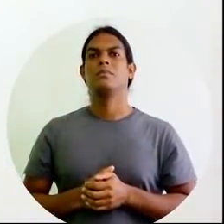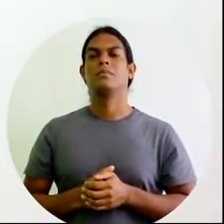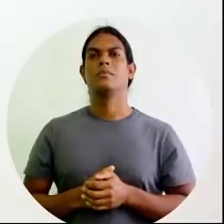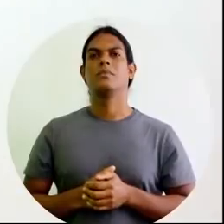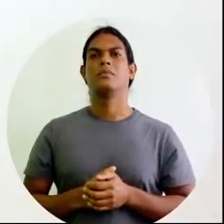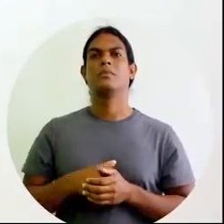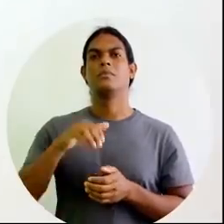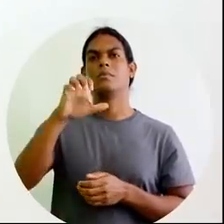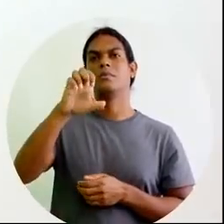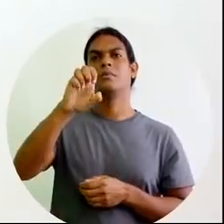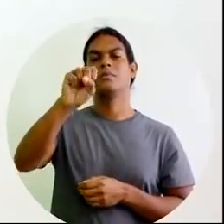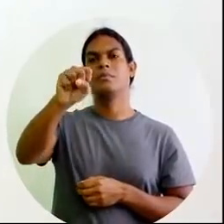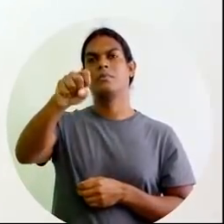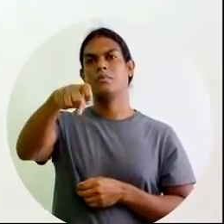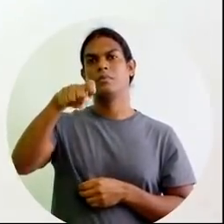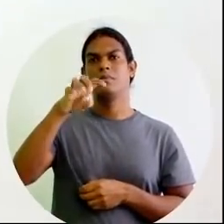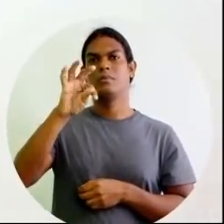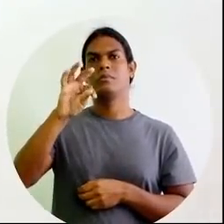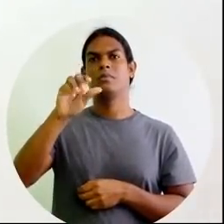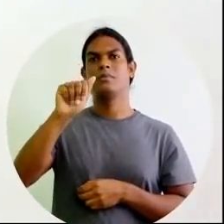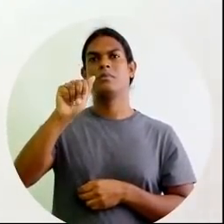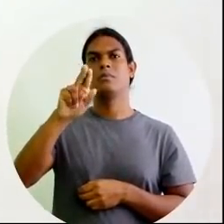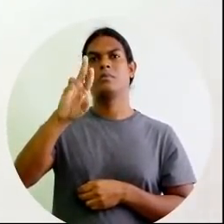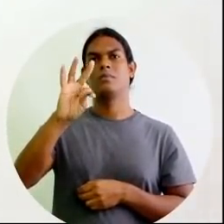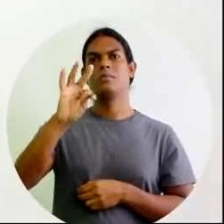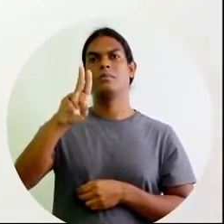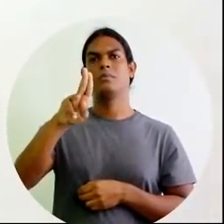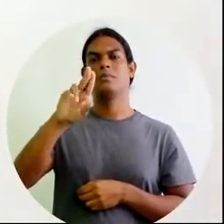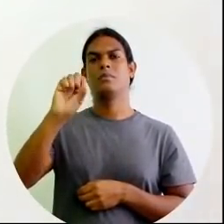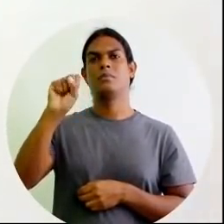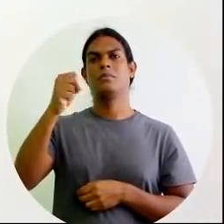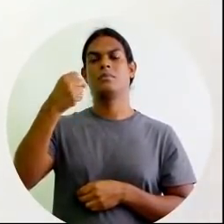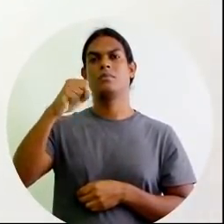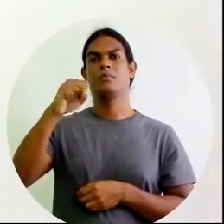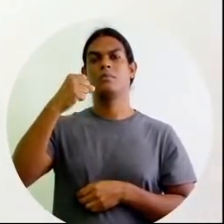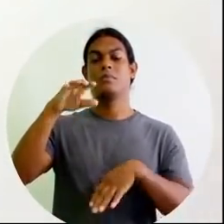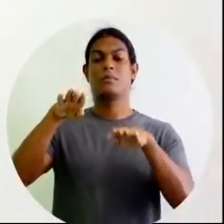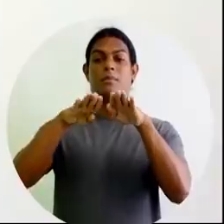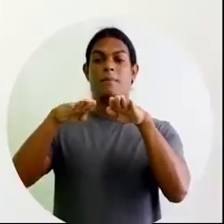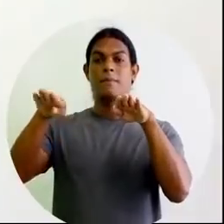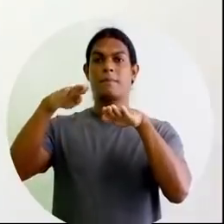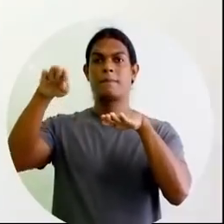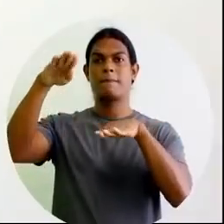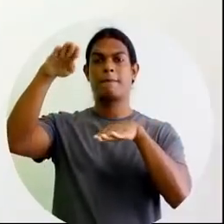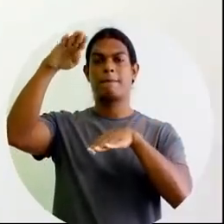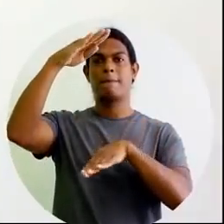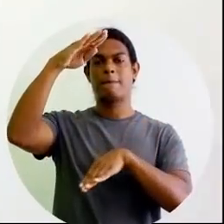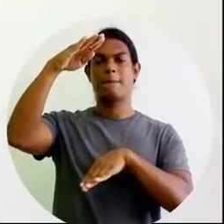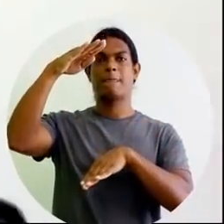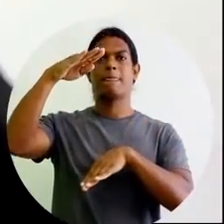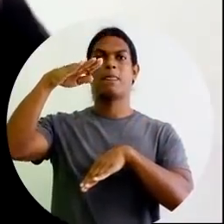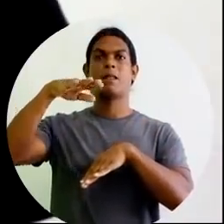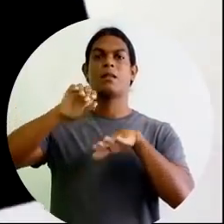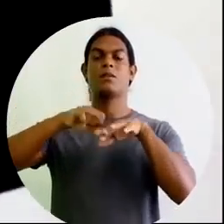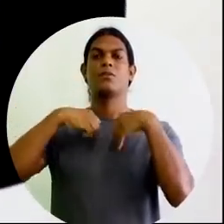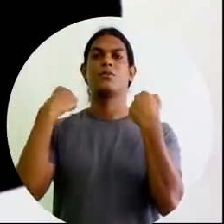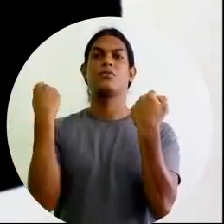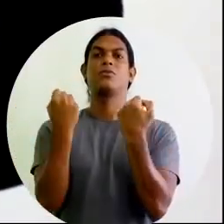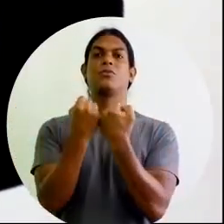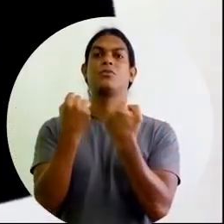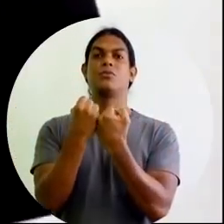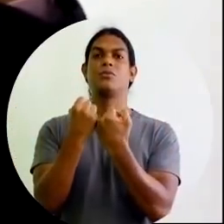organização. No status, nós observamos a posição social de cada pessoa.